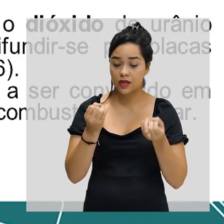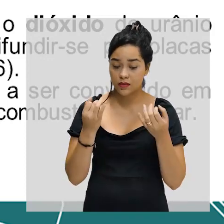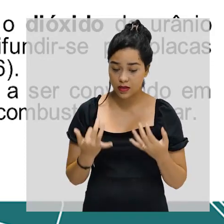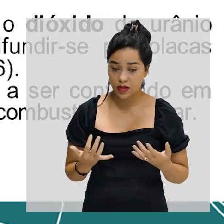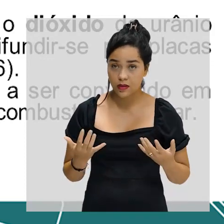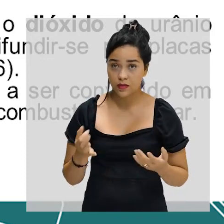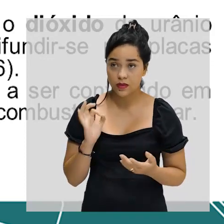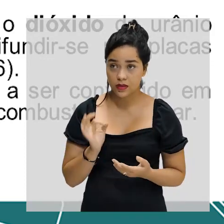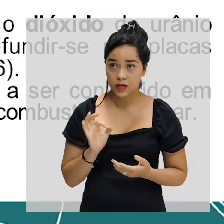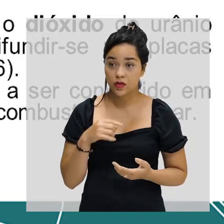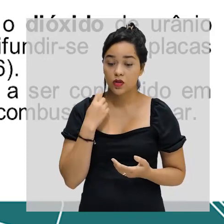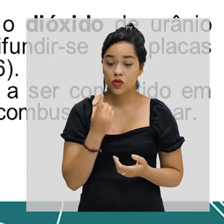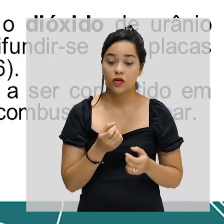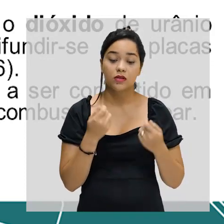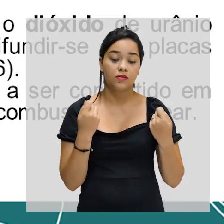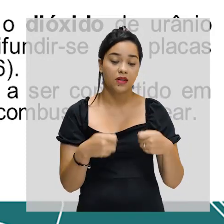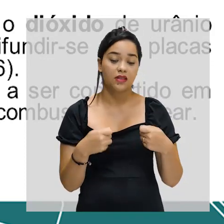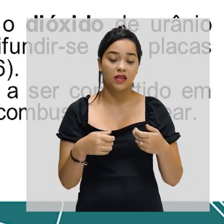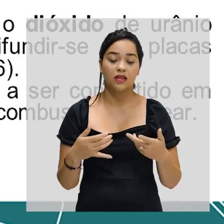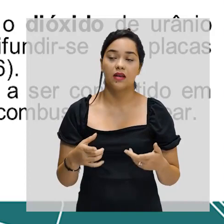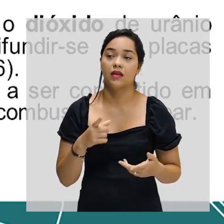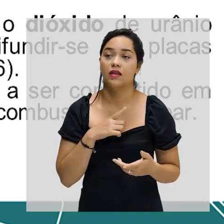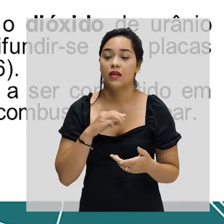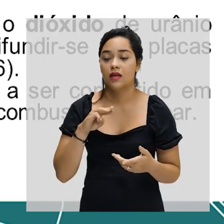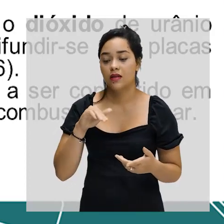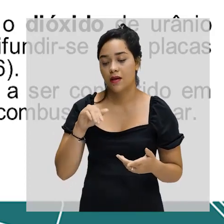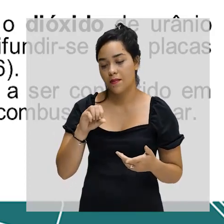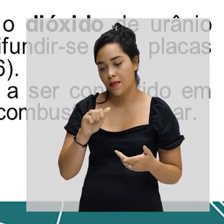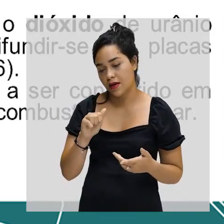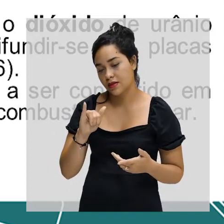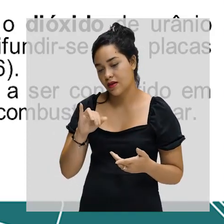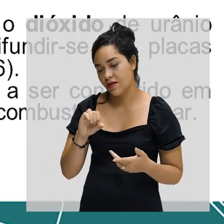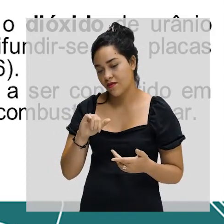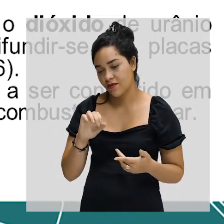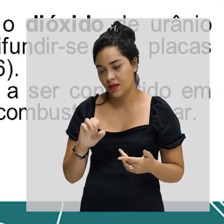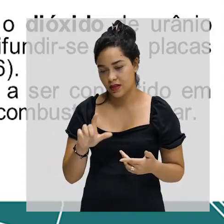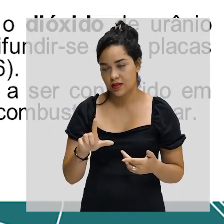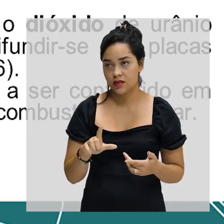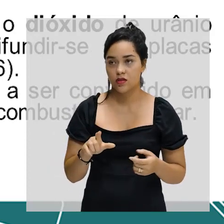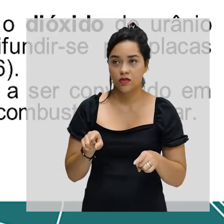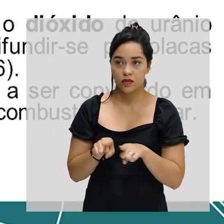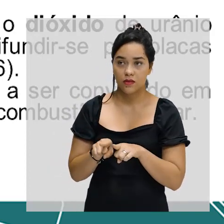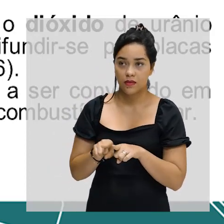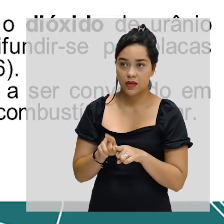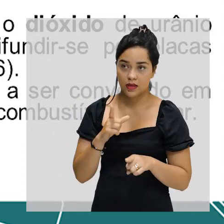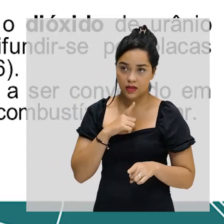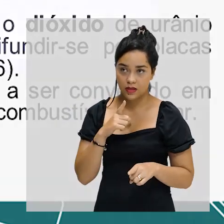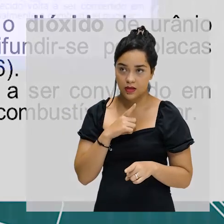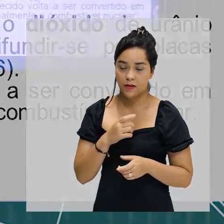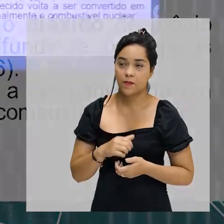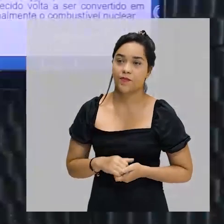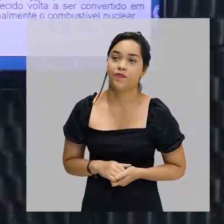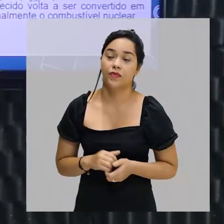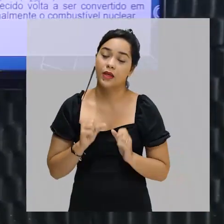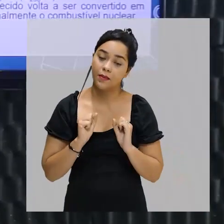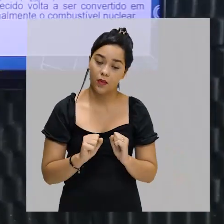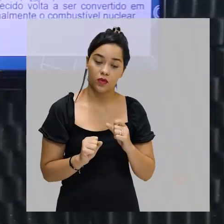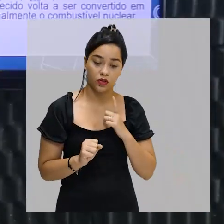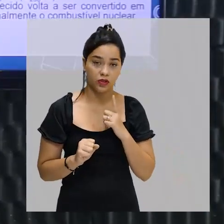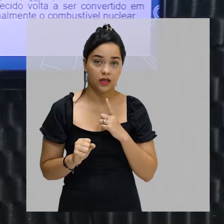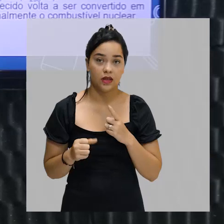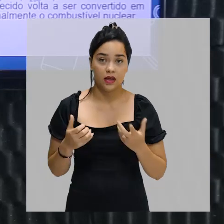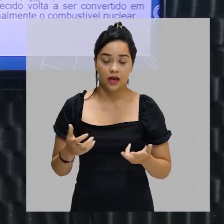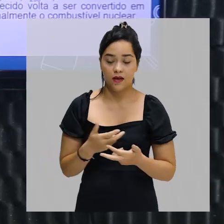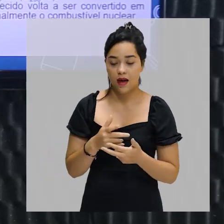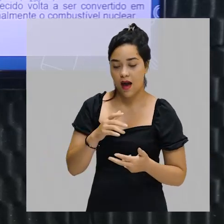tá certo? O que a gente precisa é da massa físsil, que é o urânio 235, que pode sofrer, né,